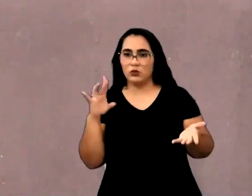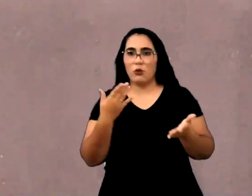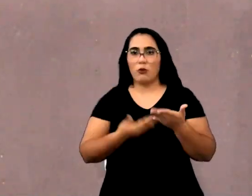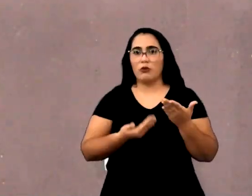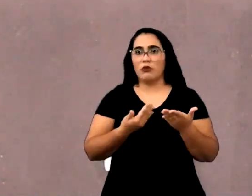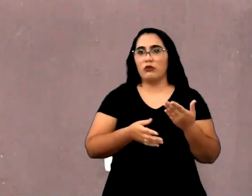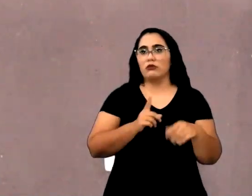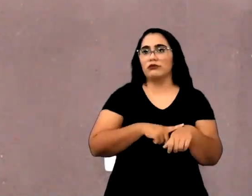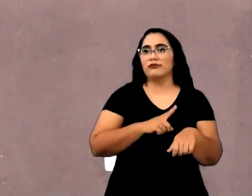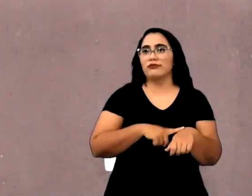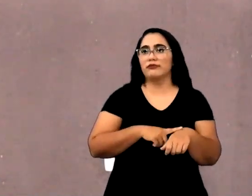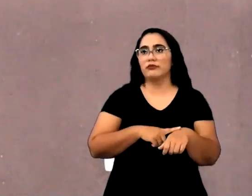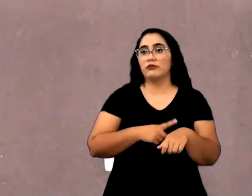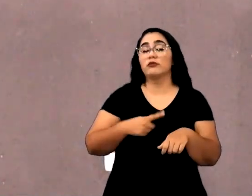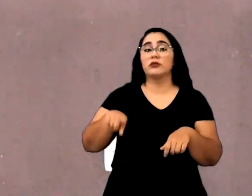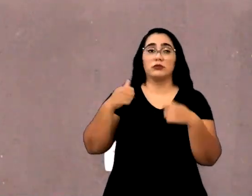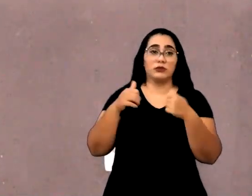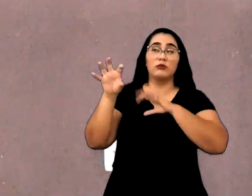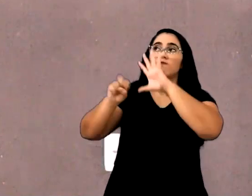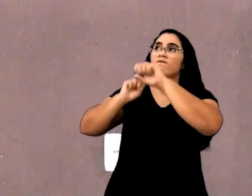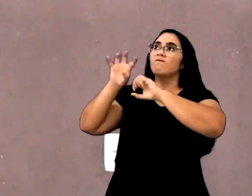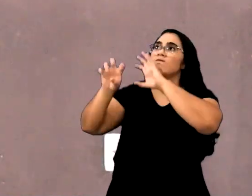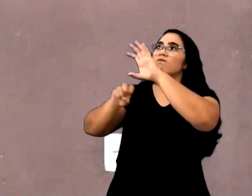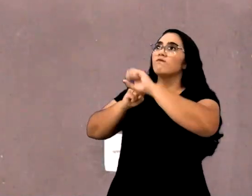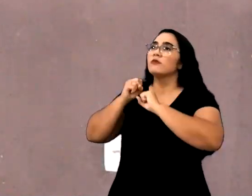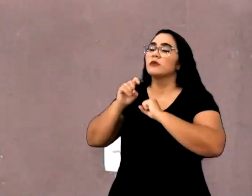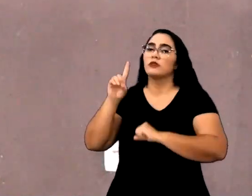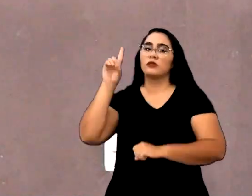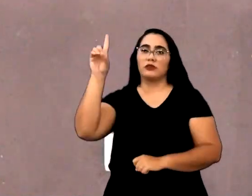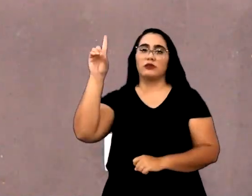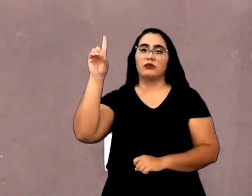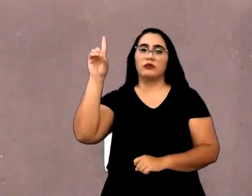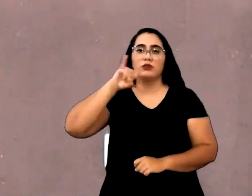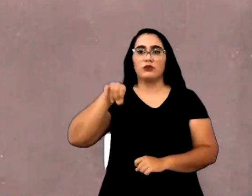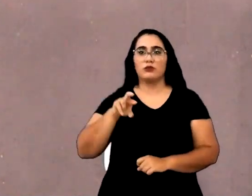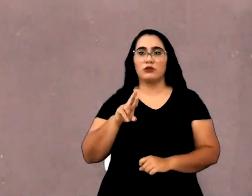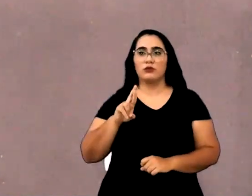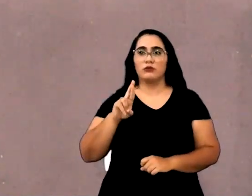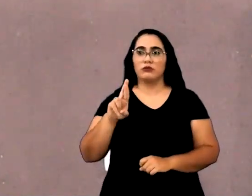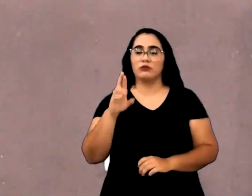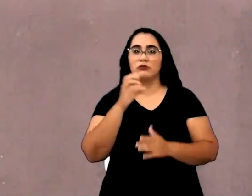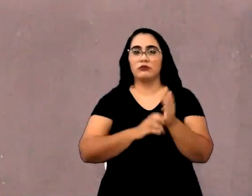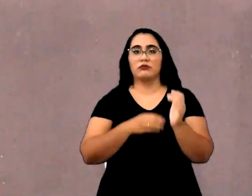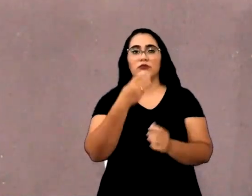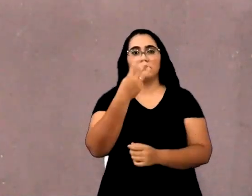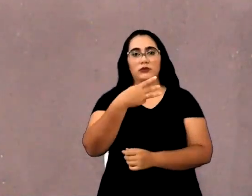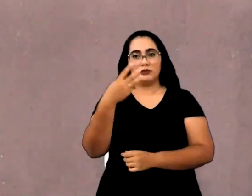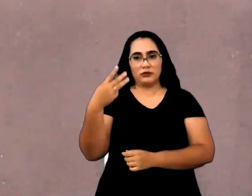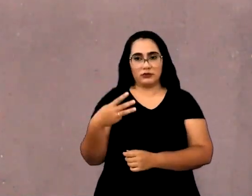irmão. Busque esse Deus. Lá em Jeremias 33,